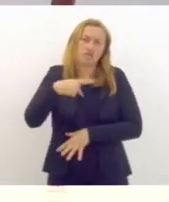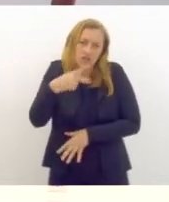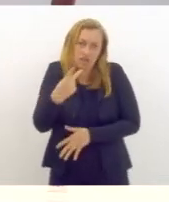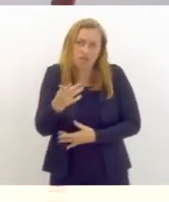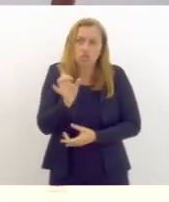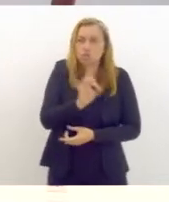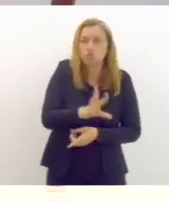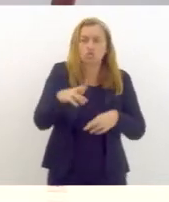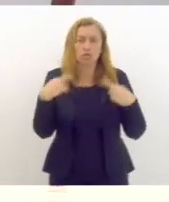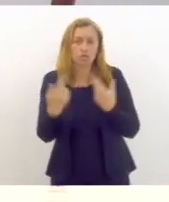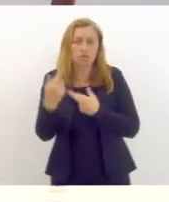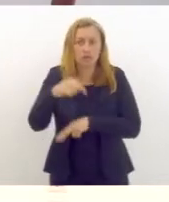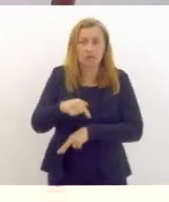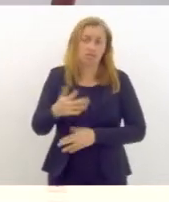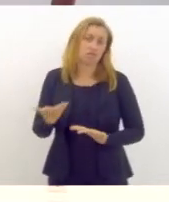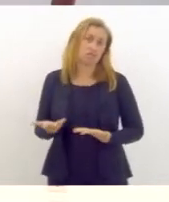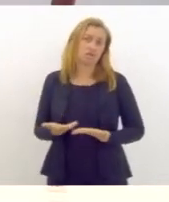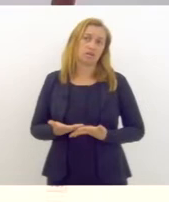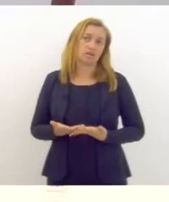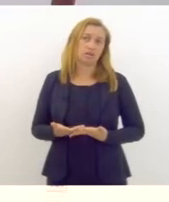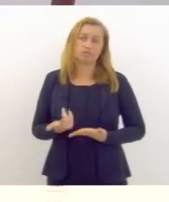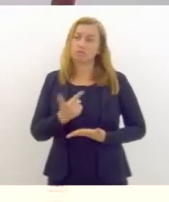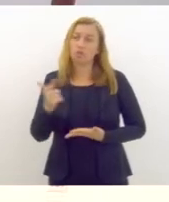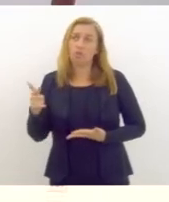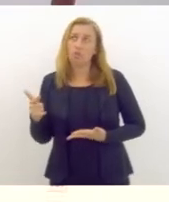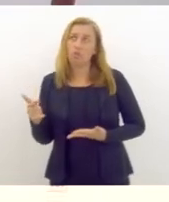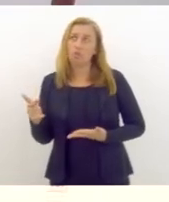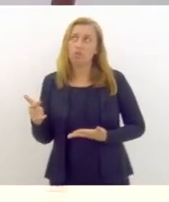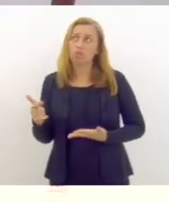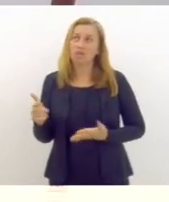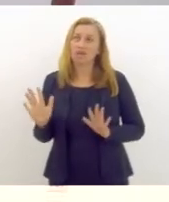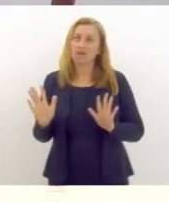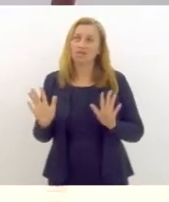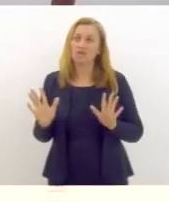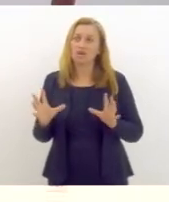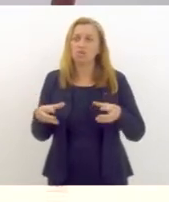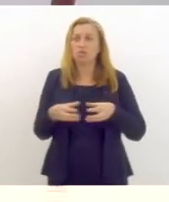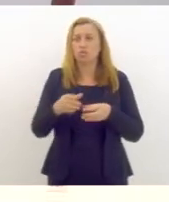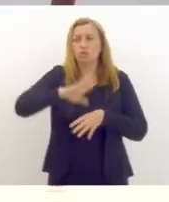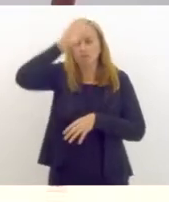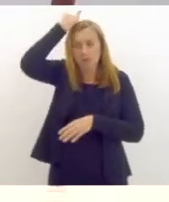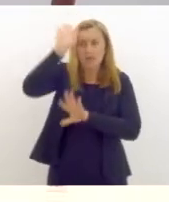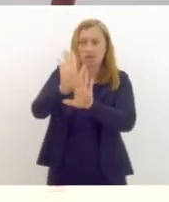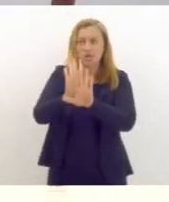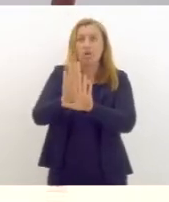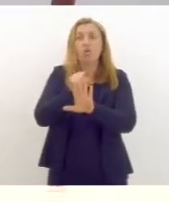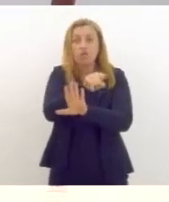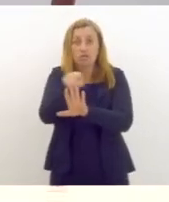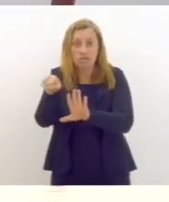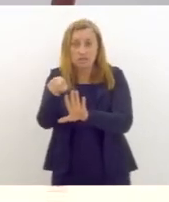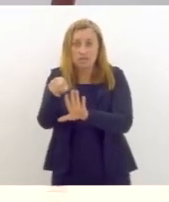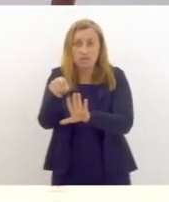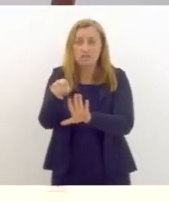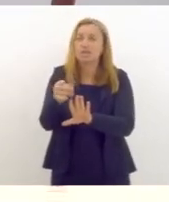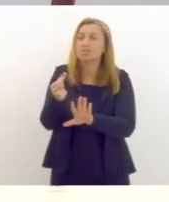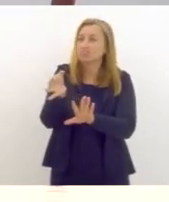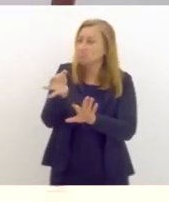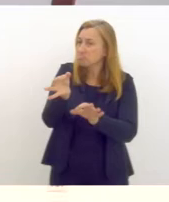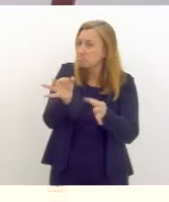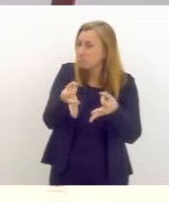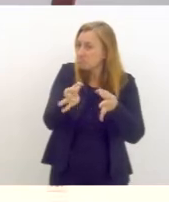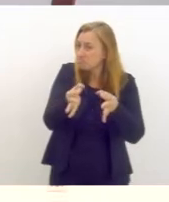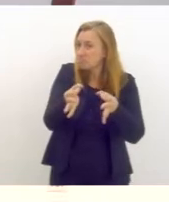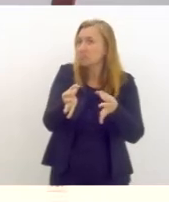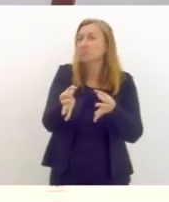na última reunião aqui nós não é o caso dos Bombeiros não tá pelo contrário vocês têm sido muito coerentes e e